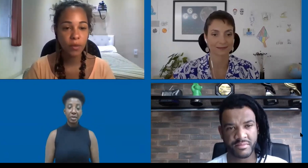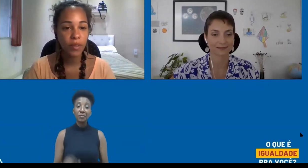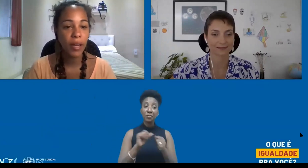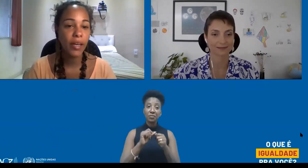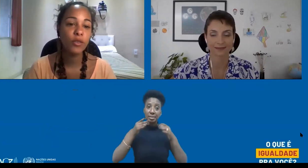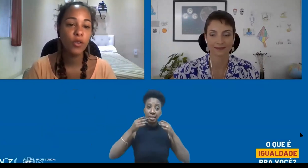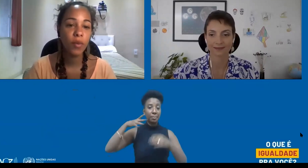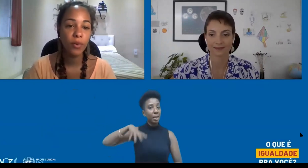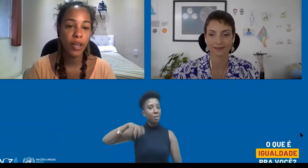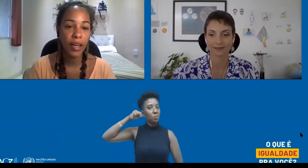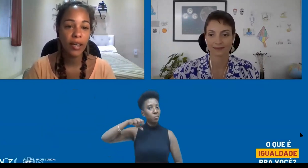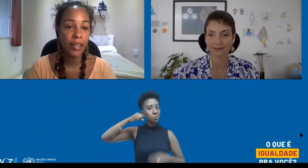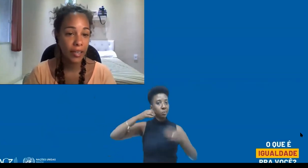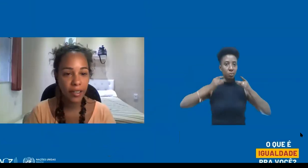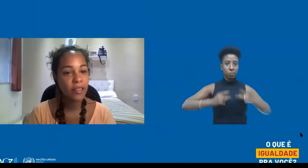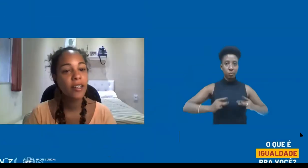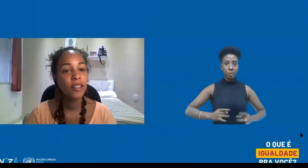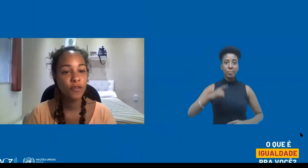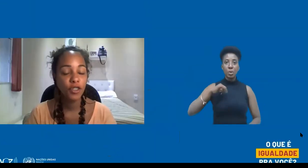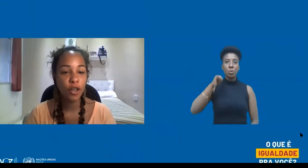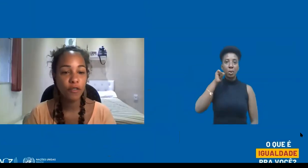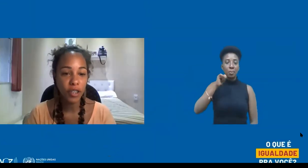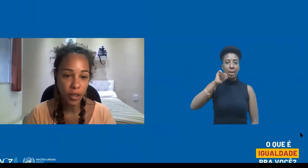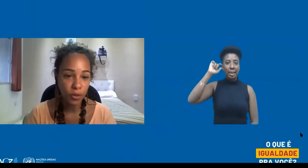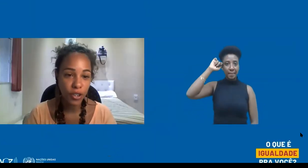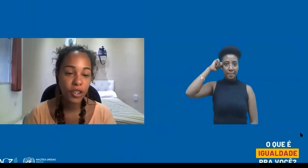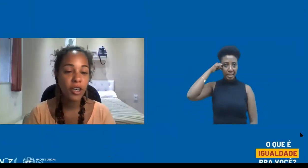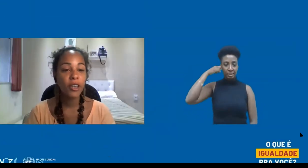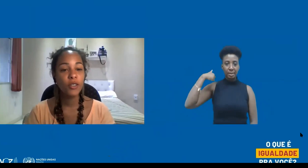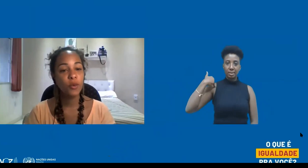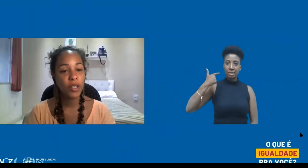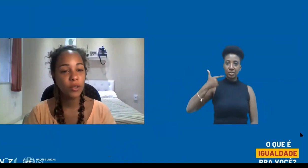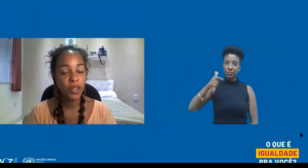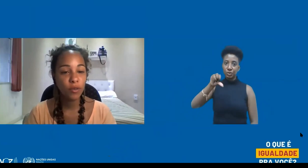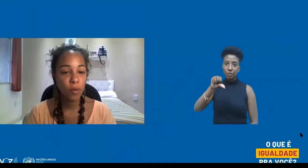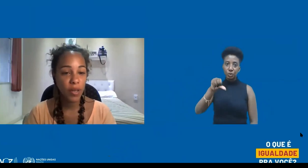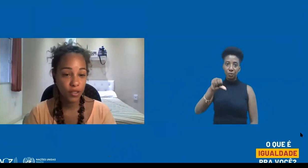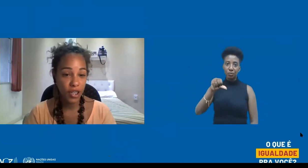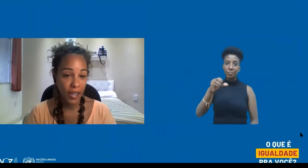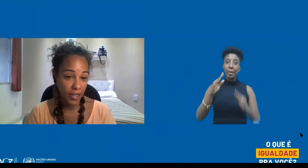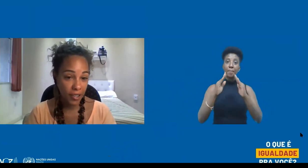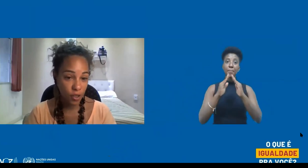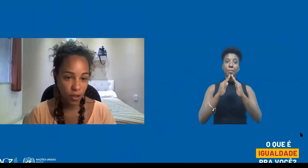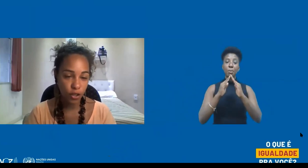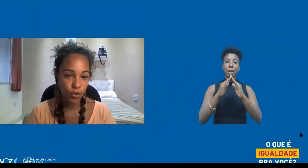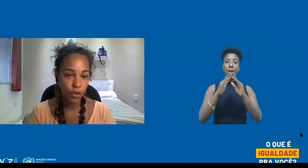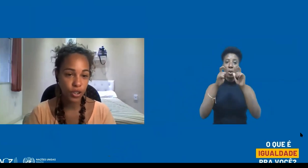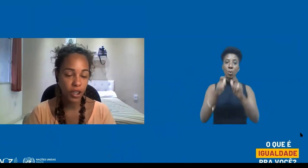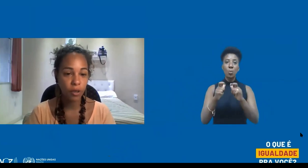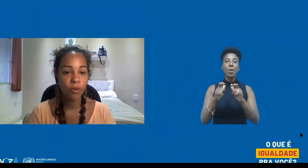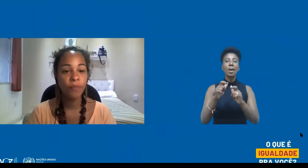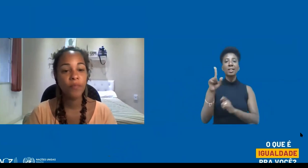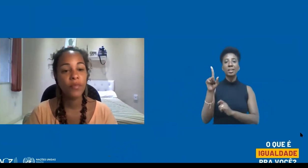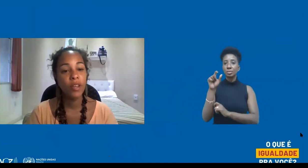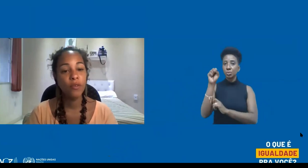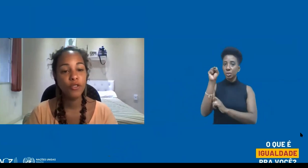autodescrição também. Eu sou uma mulher negra de 29 anos. Sou moradora do Complexo de Acari, da Zona Norte do